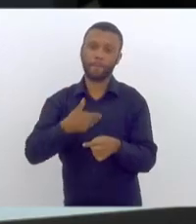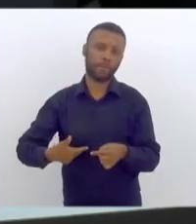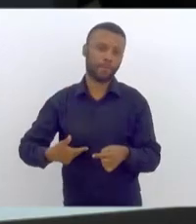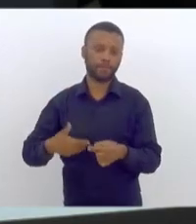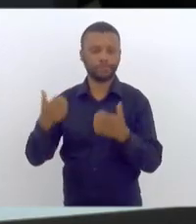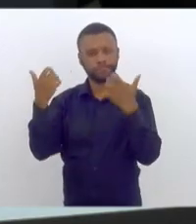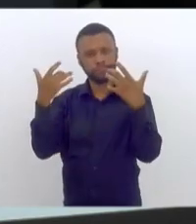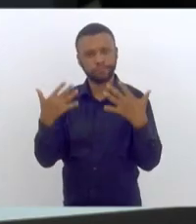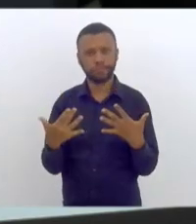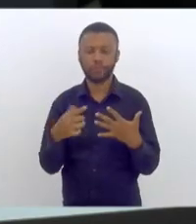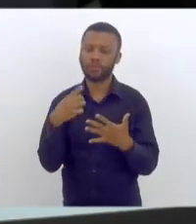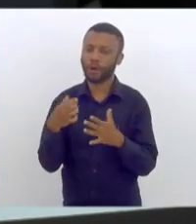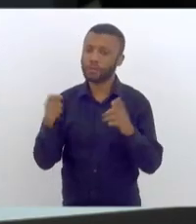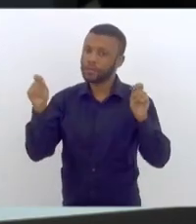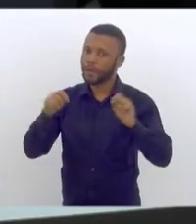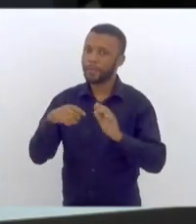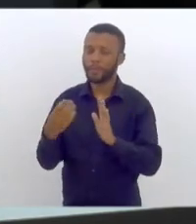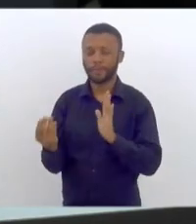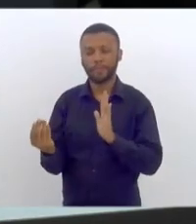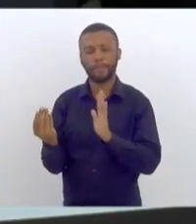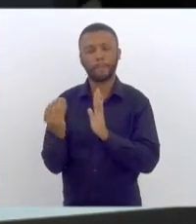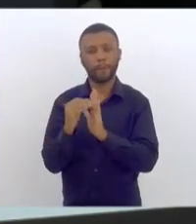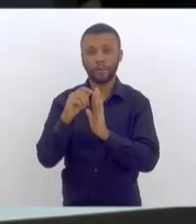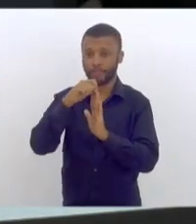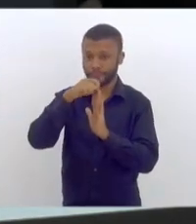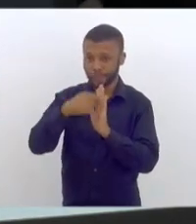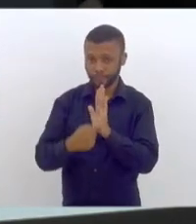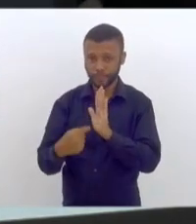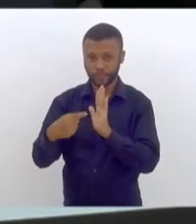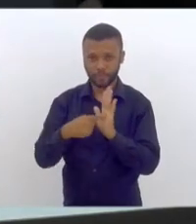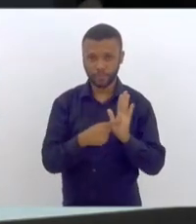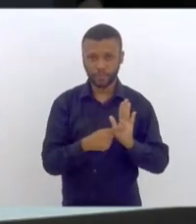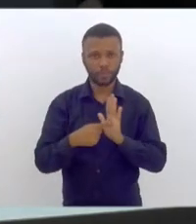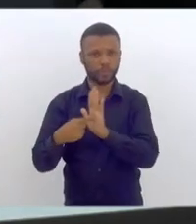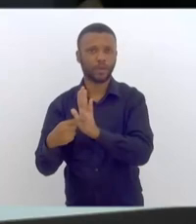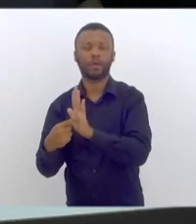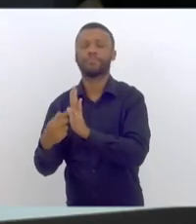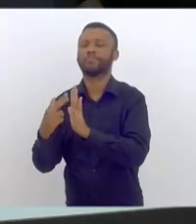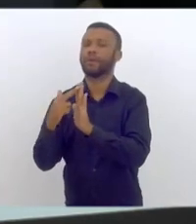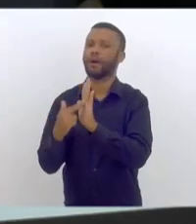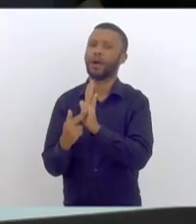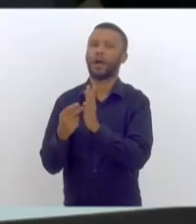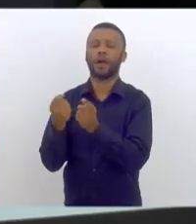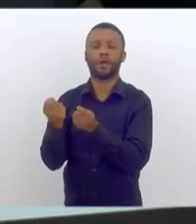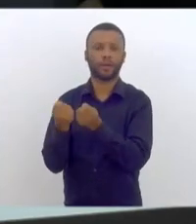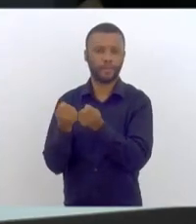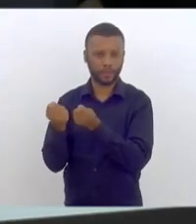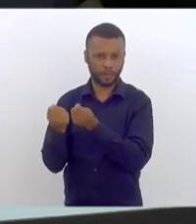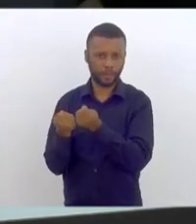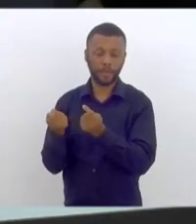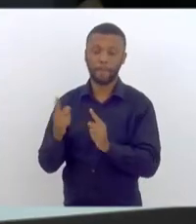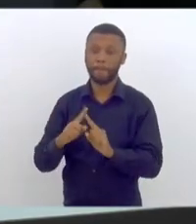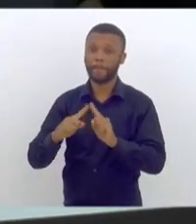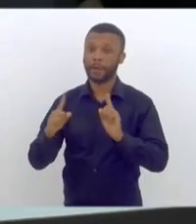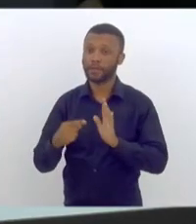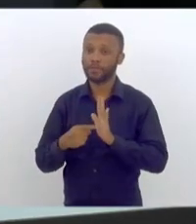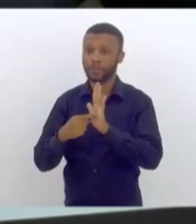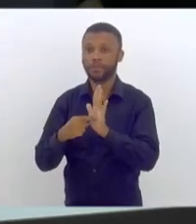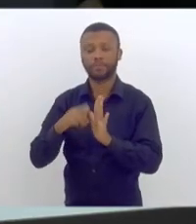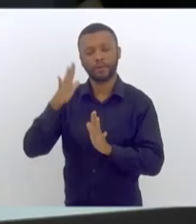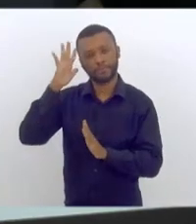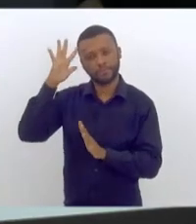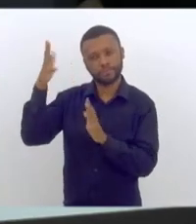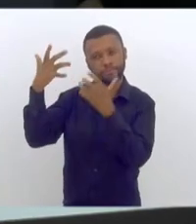a gente pode colocar alguma coisa relacionada a isso na redação e jogar para uma regulamentação mas eu tô trazendo aqui para nossa